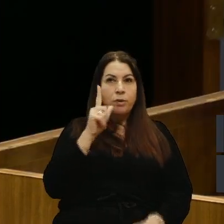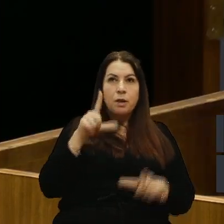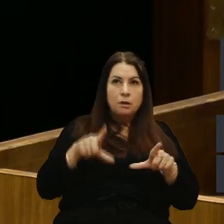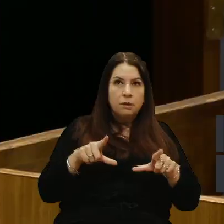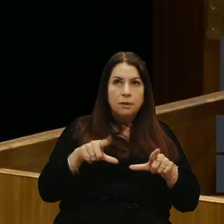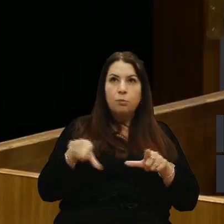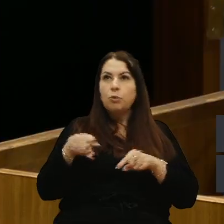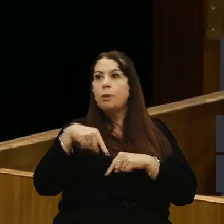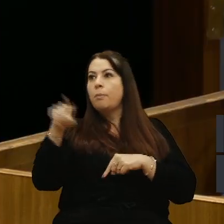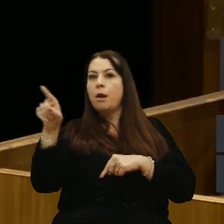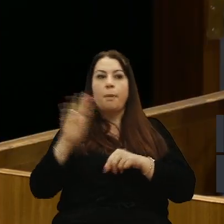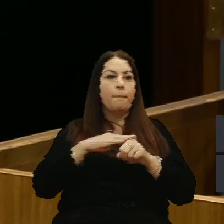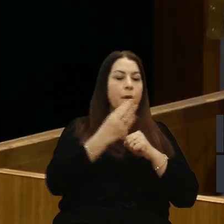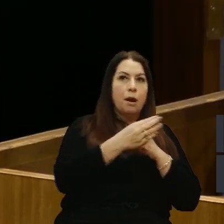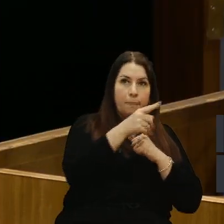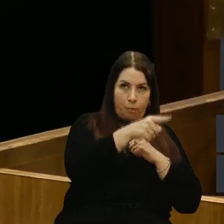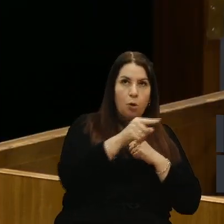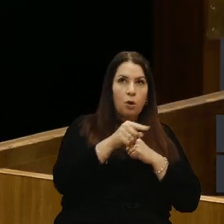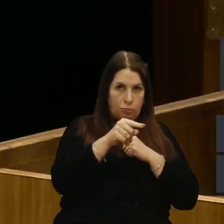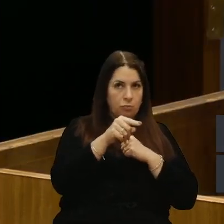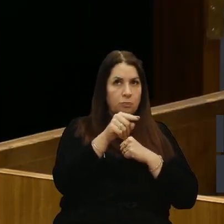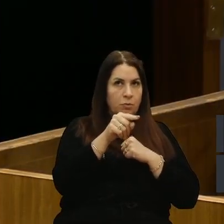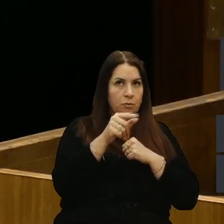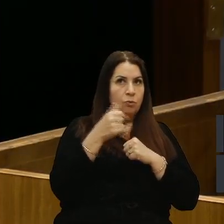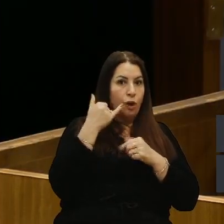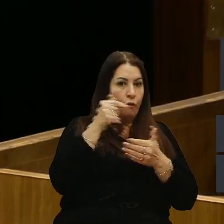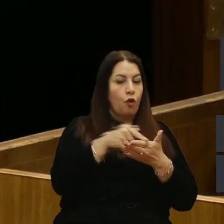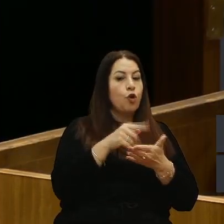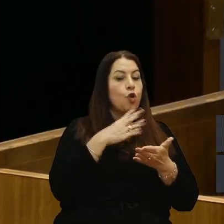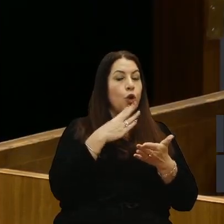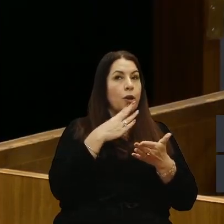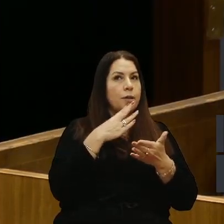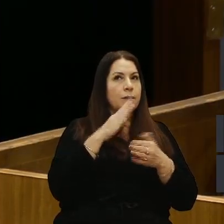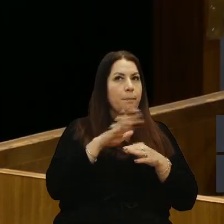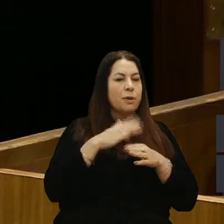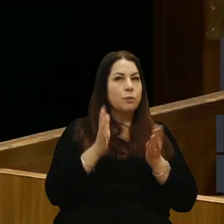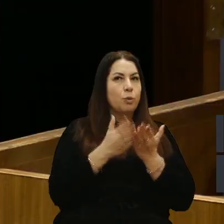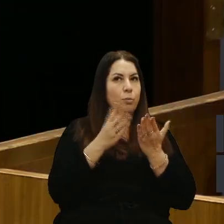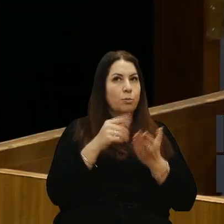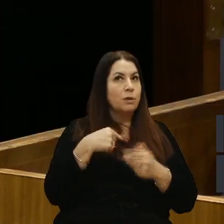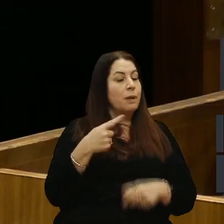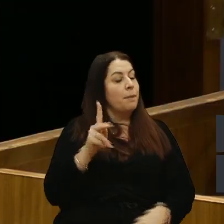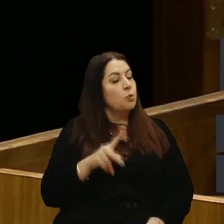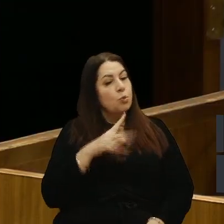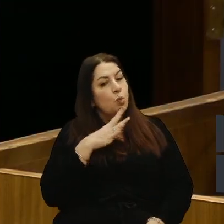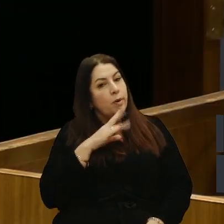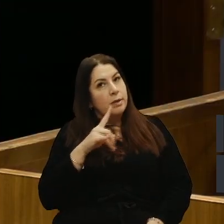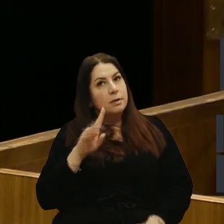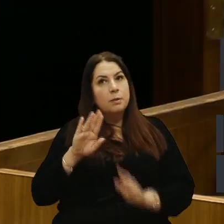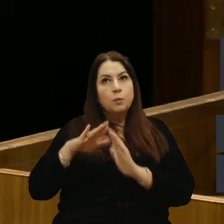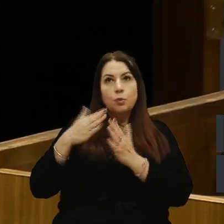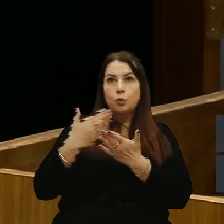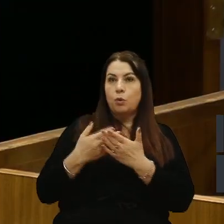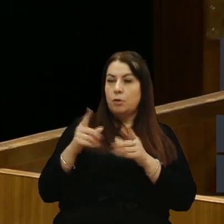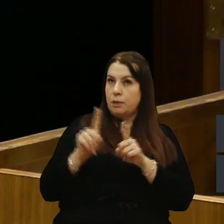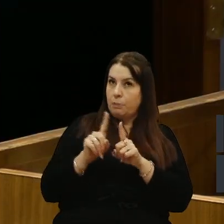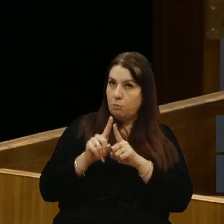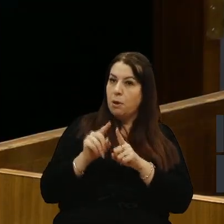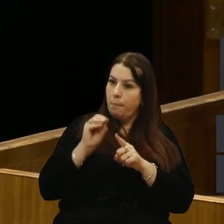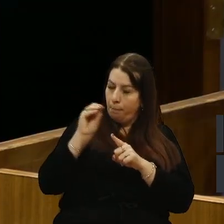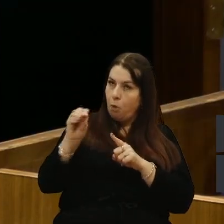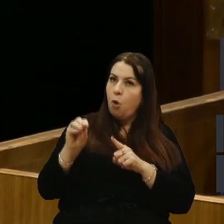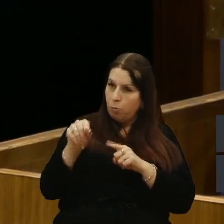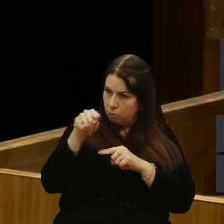botar quando tem que ir para um bairro, bota ali no Waze. Conhece os mais pobres, que tem gente que não conhece. As escolas também, bota